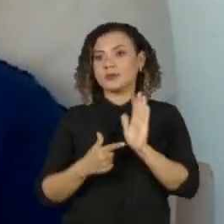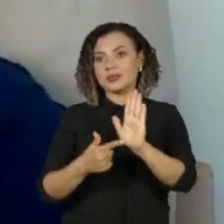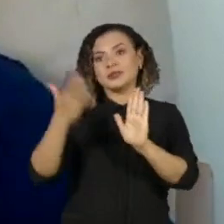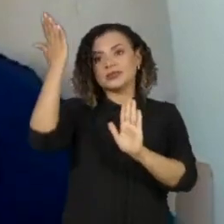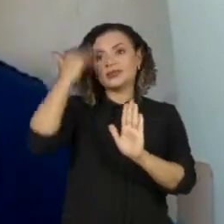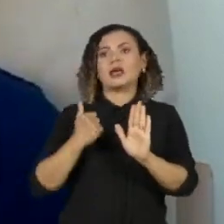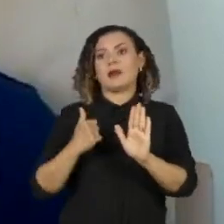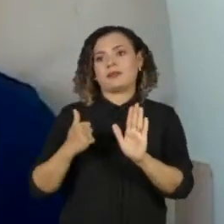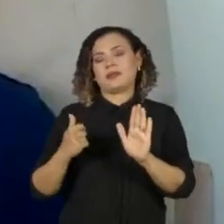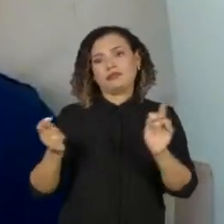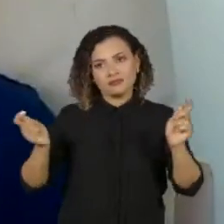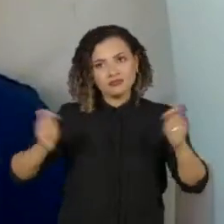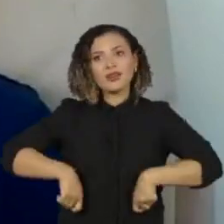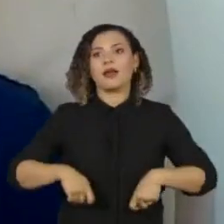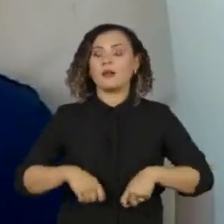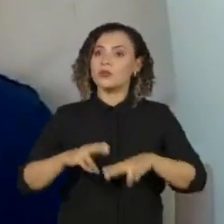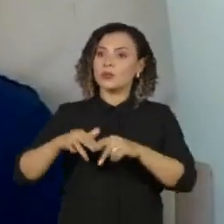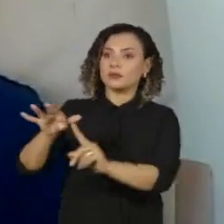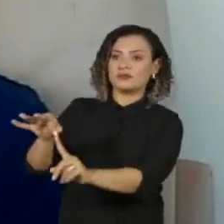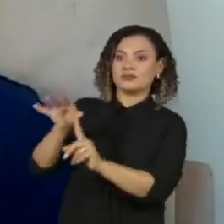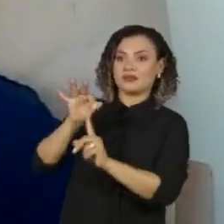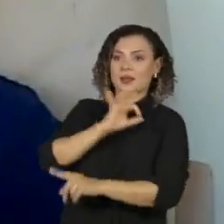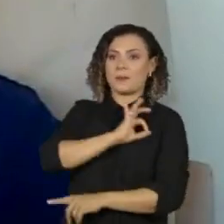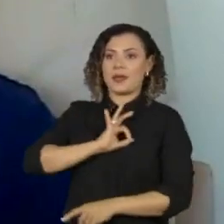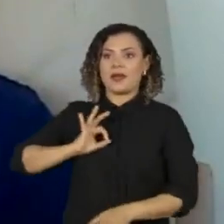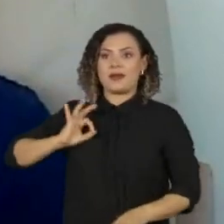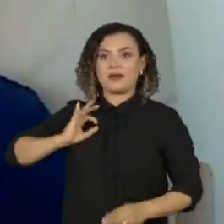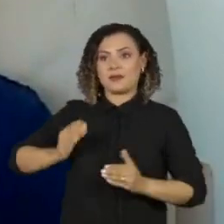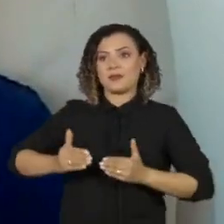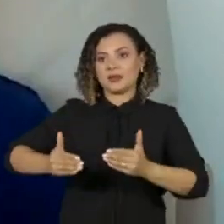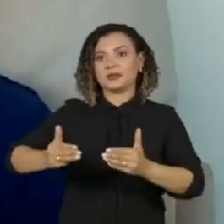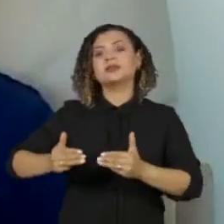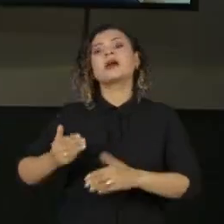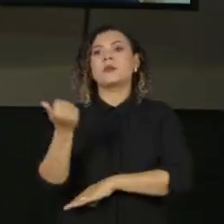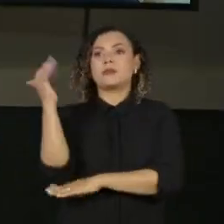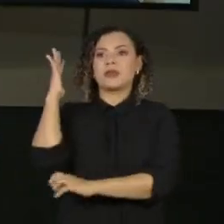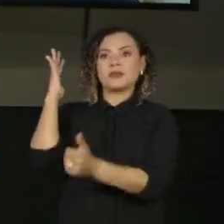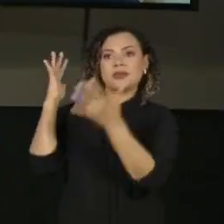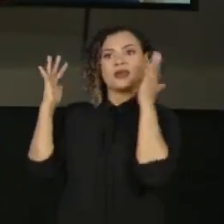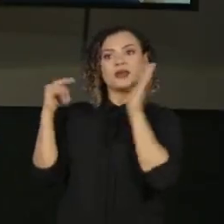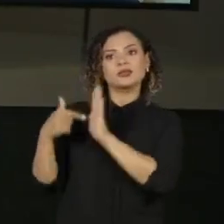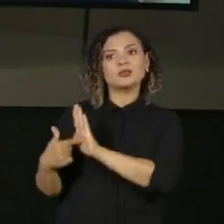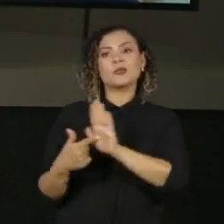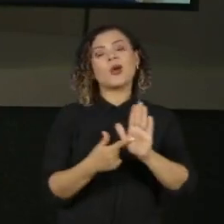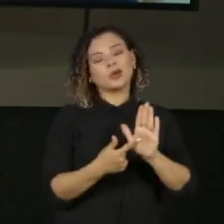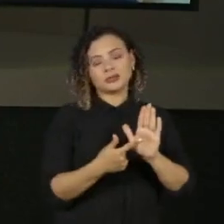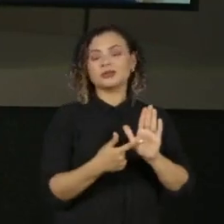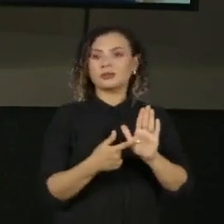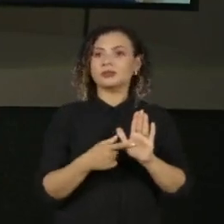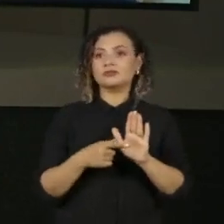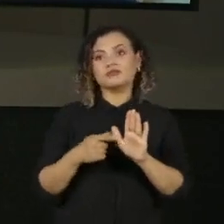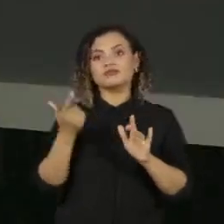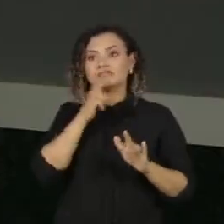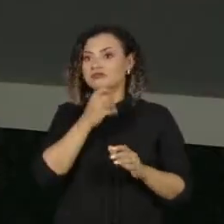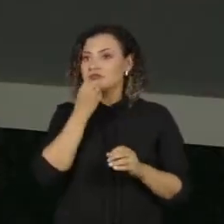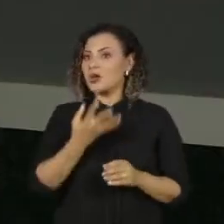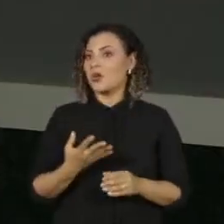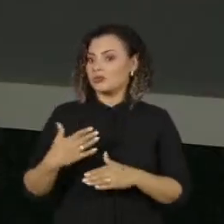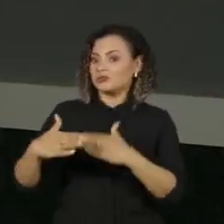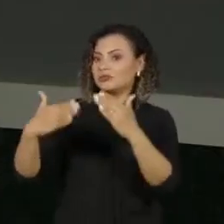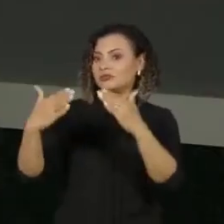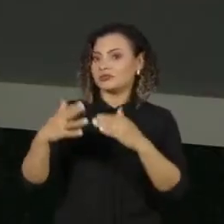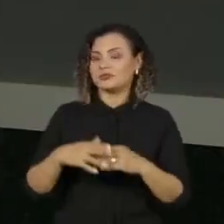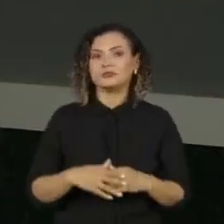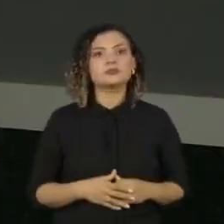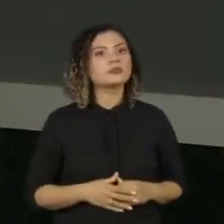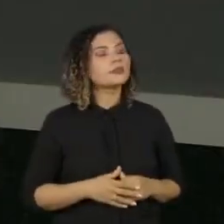fazer, e a nomeação de Marina Silva no Ministério do Meio Ambiente vem demonstrar essa disponibilidade. Em relação